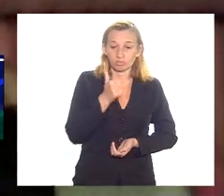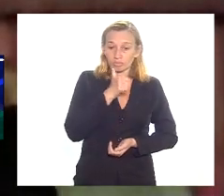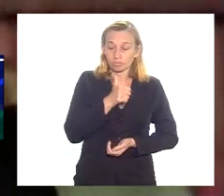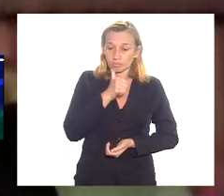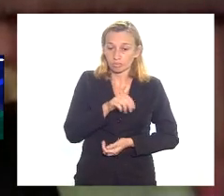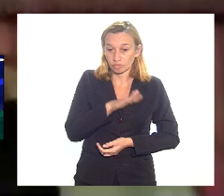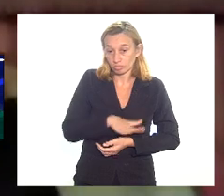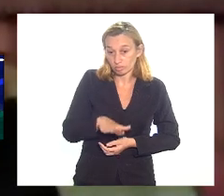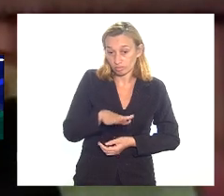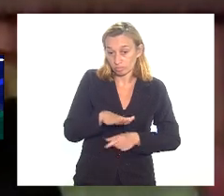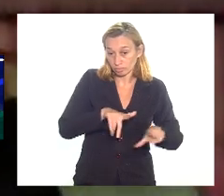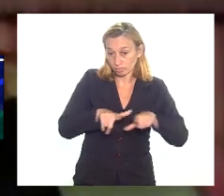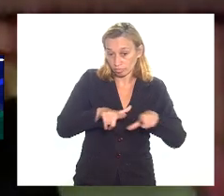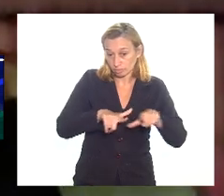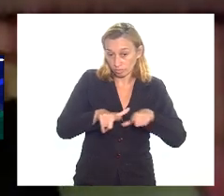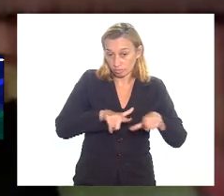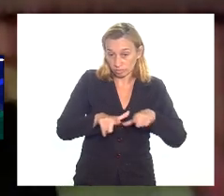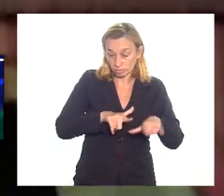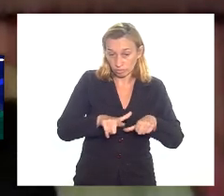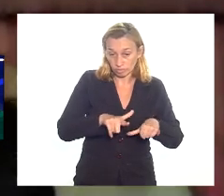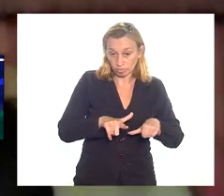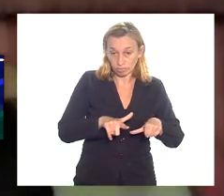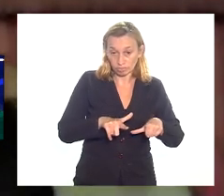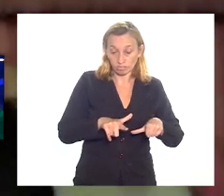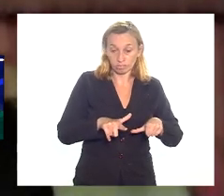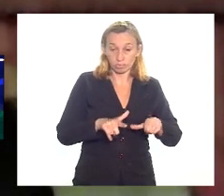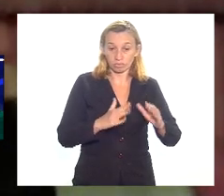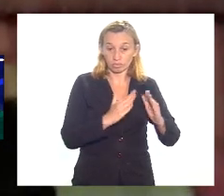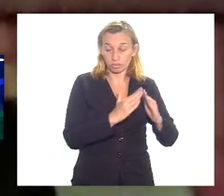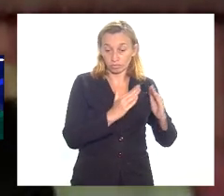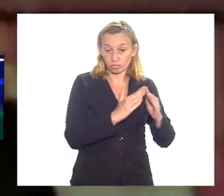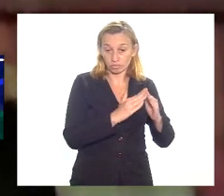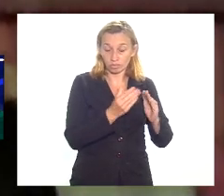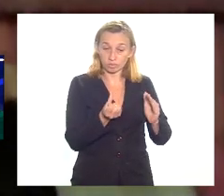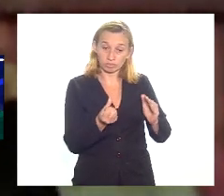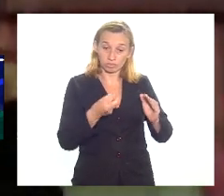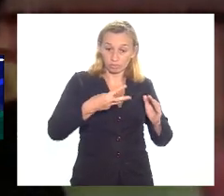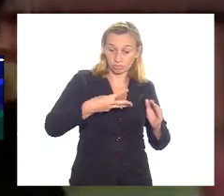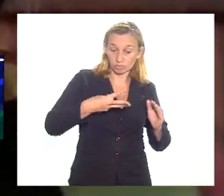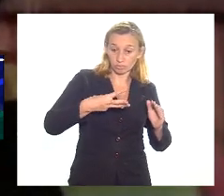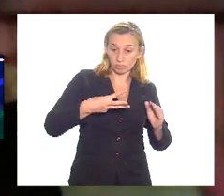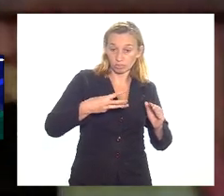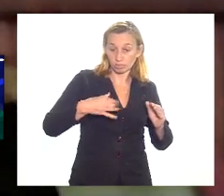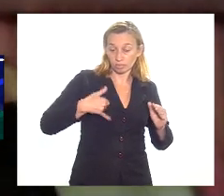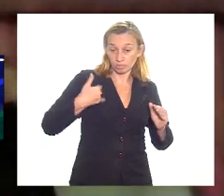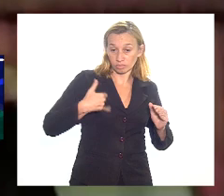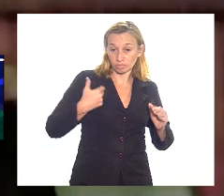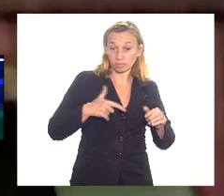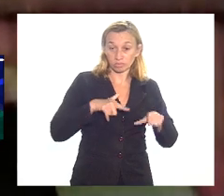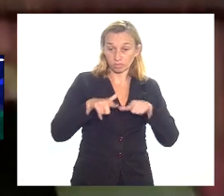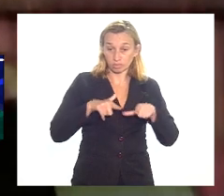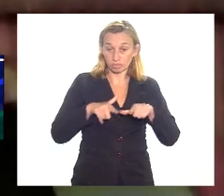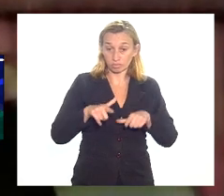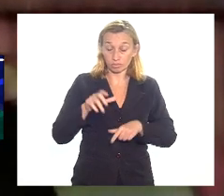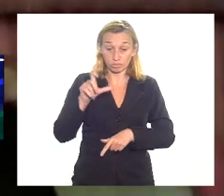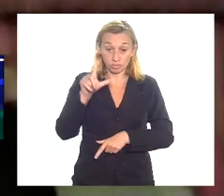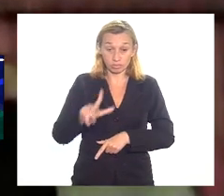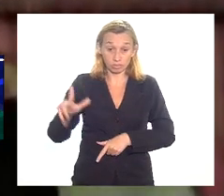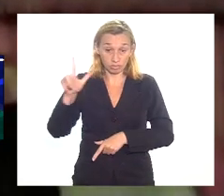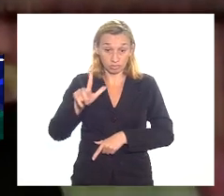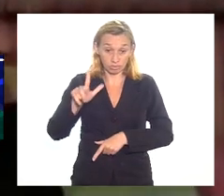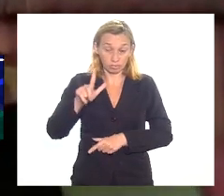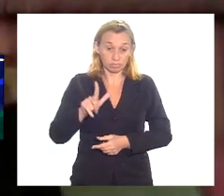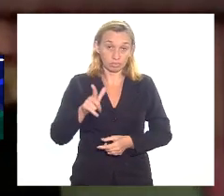serviço doméstico, Cleonice Gonçalves, de 63 anos, moradora de Miguel Pereira, que trabalhava no Leblon.